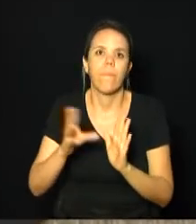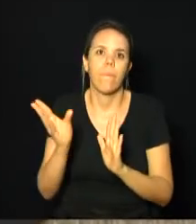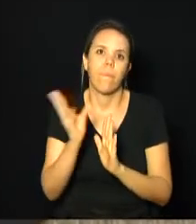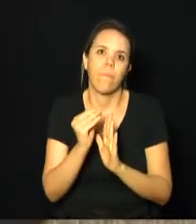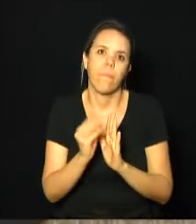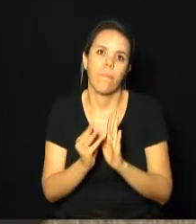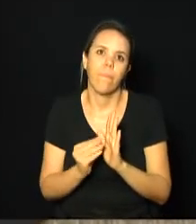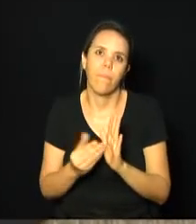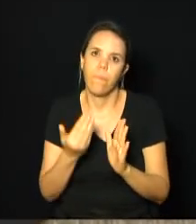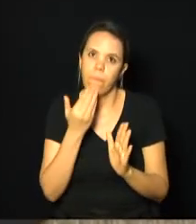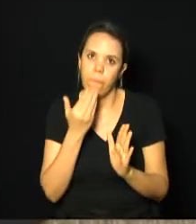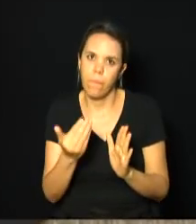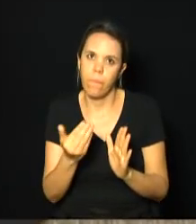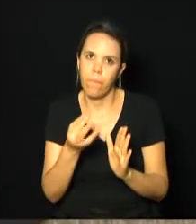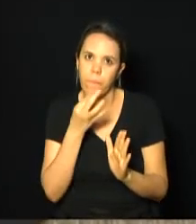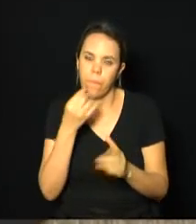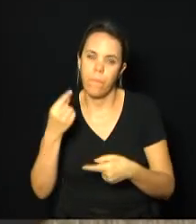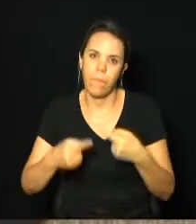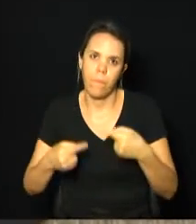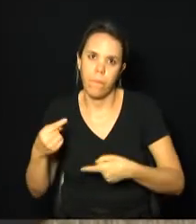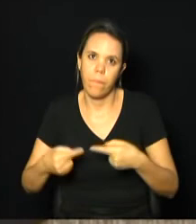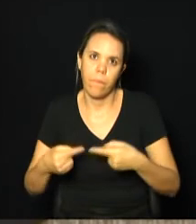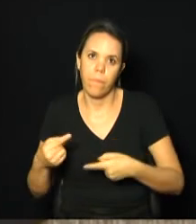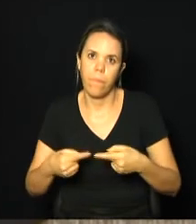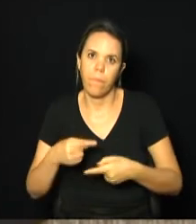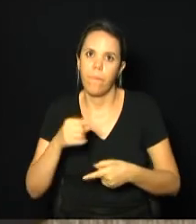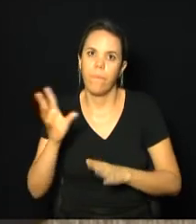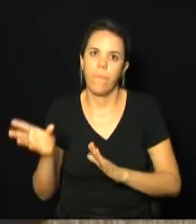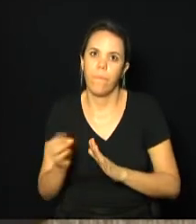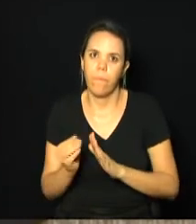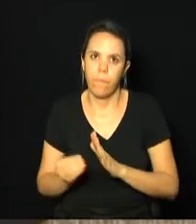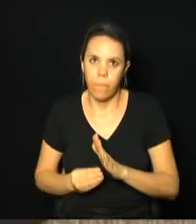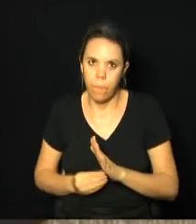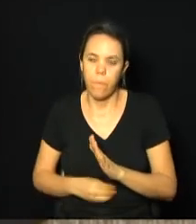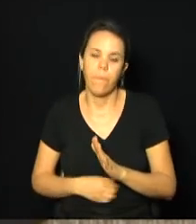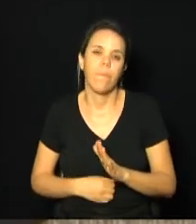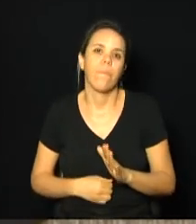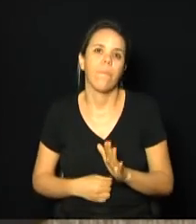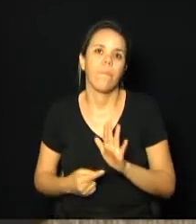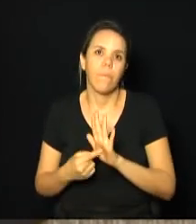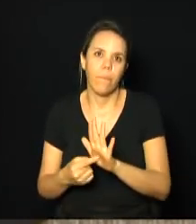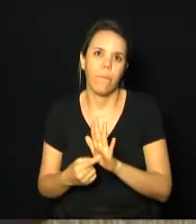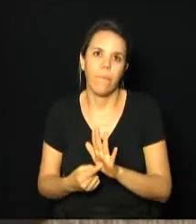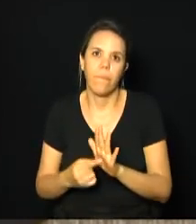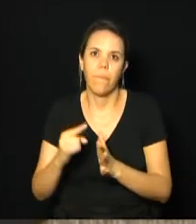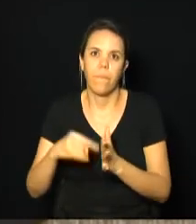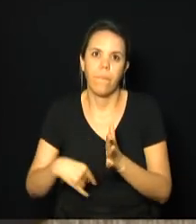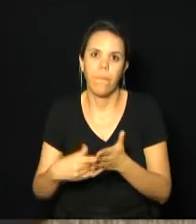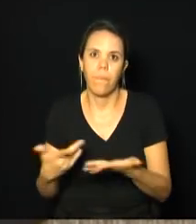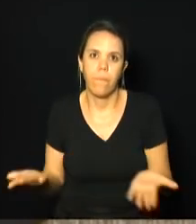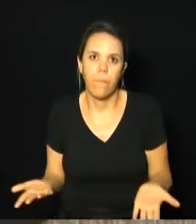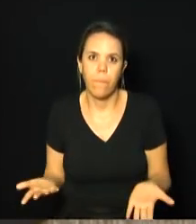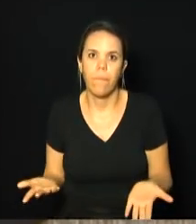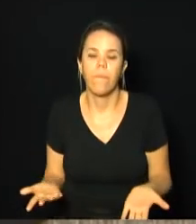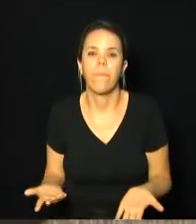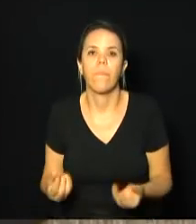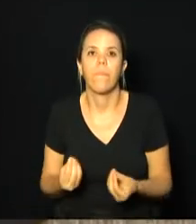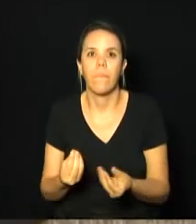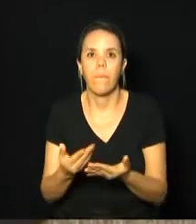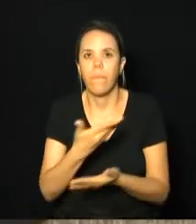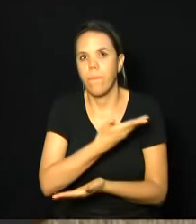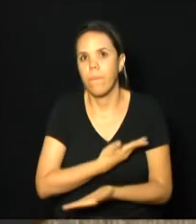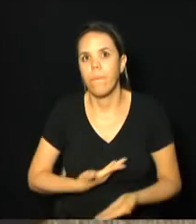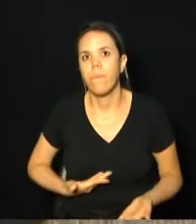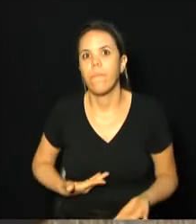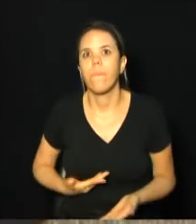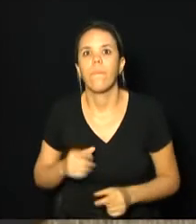essas, tudo aquilo que a gente vem discutindo, vai estar sendo apontado nesses relatórios para encaminhar ao poder público